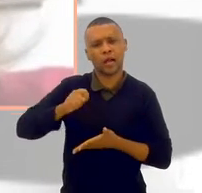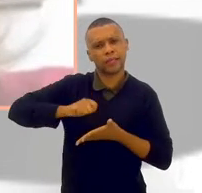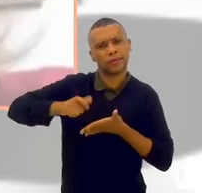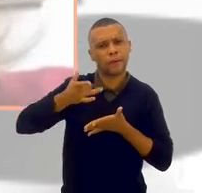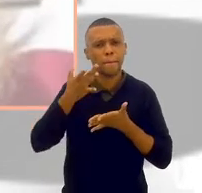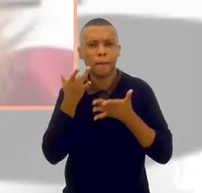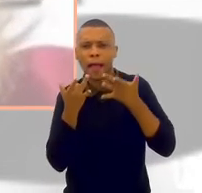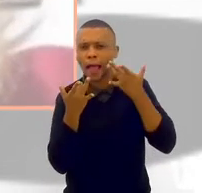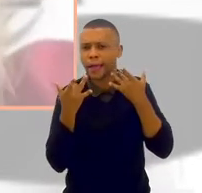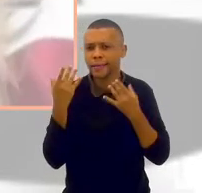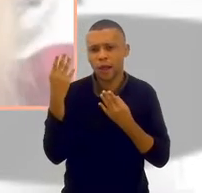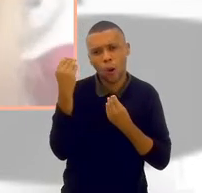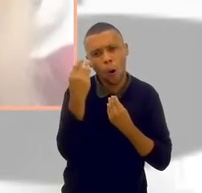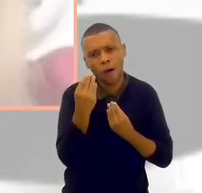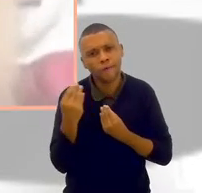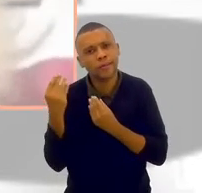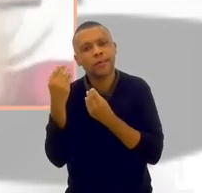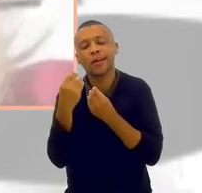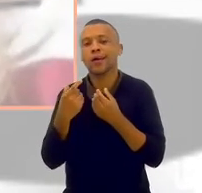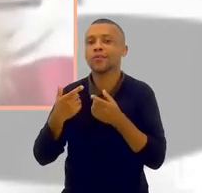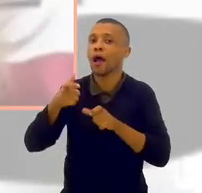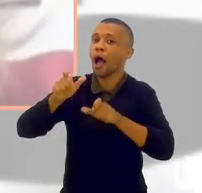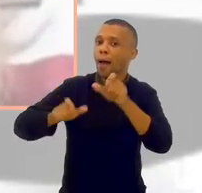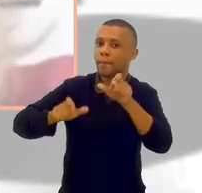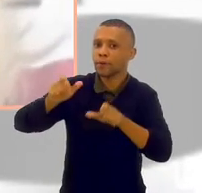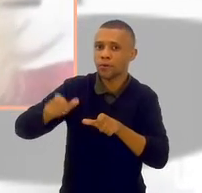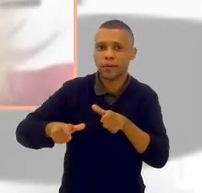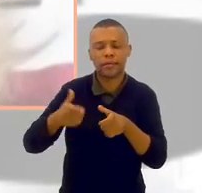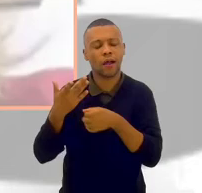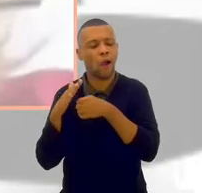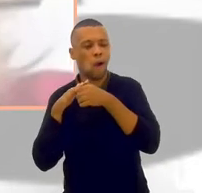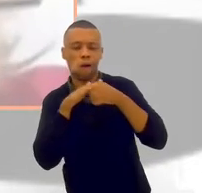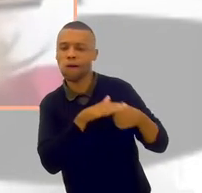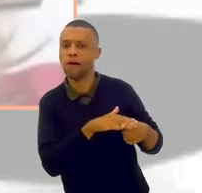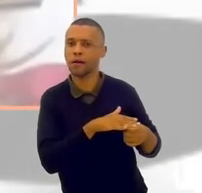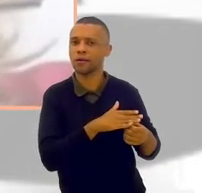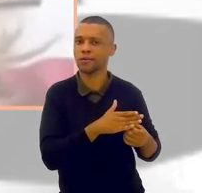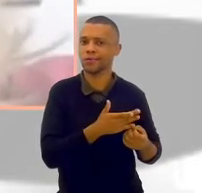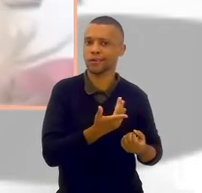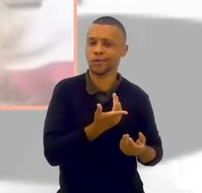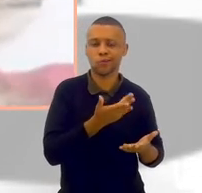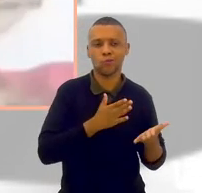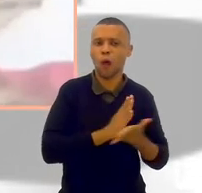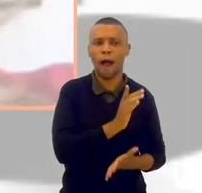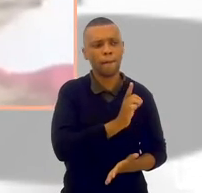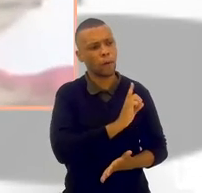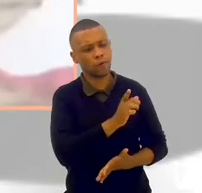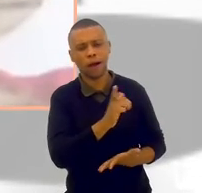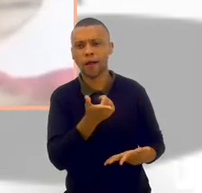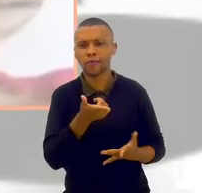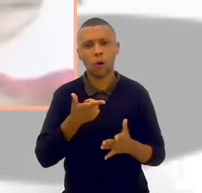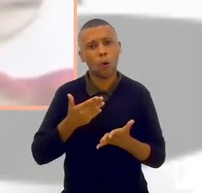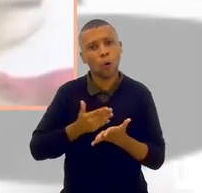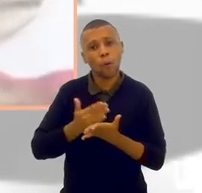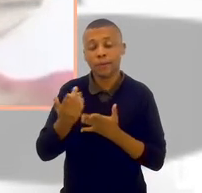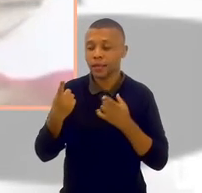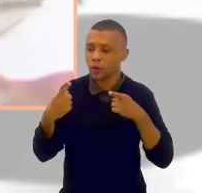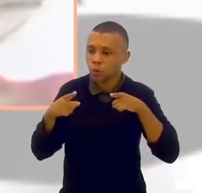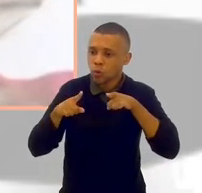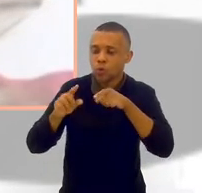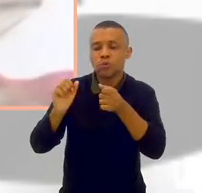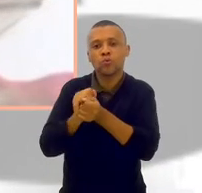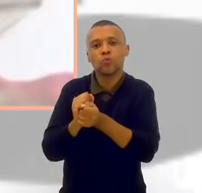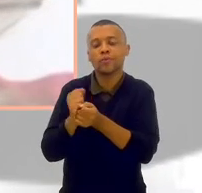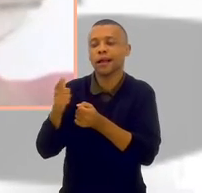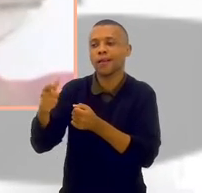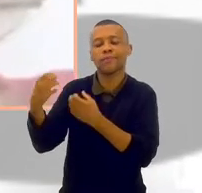peças e convencendo as pessoas que censuravam, bom. E comecei a andar com ela, e ela foi minha mestra,